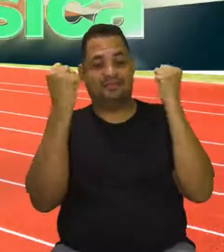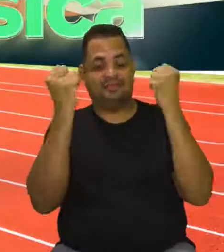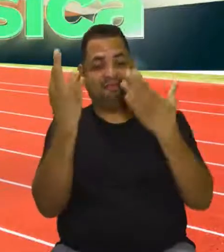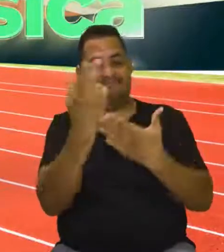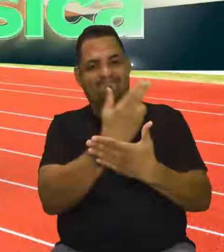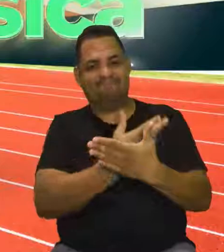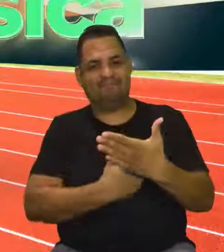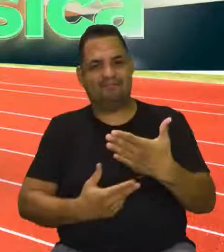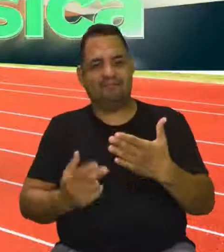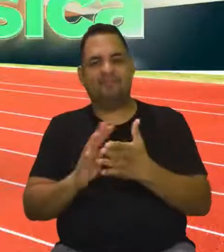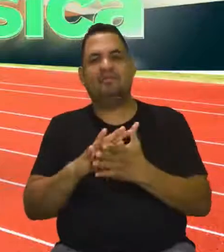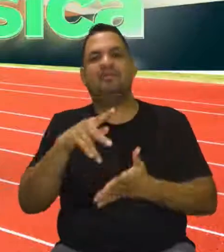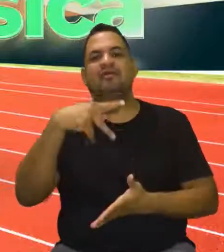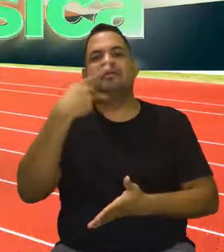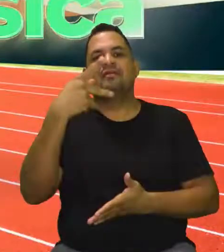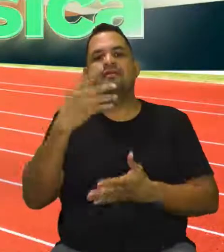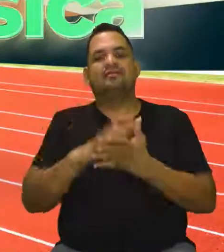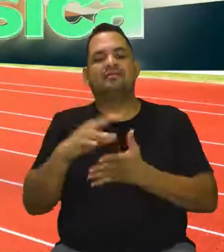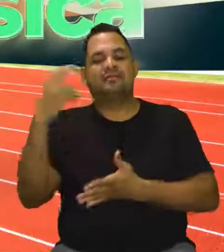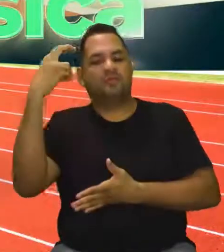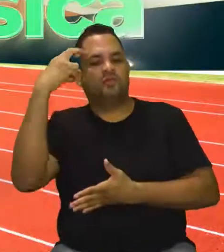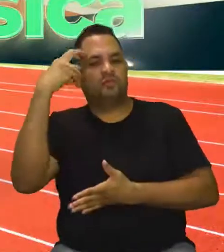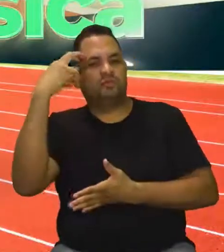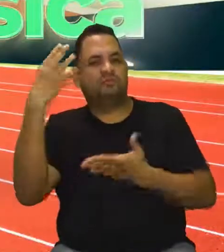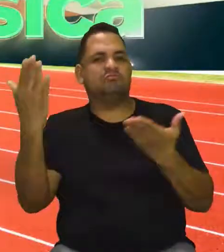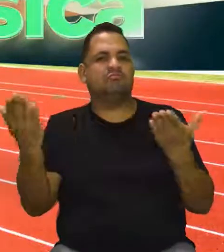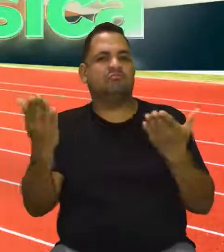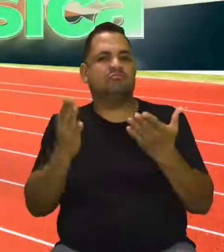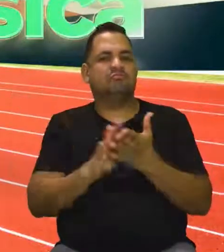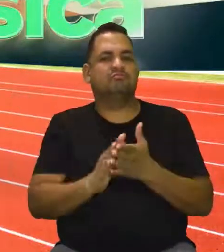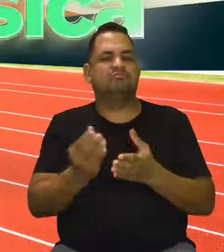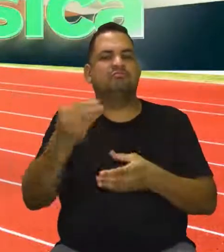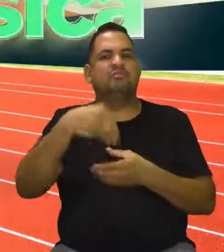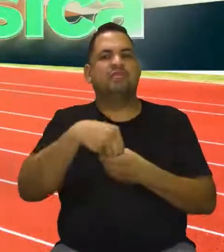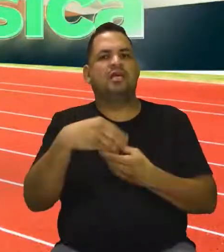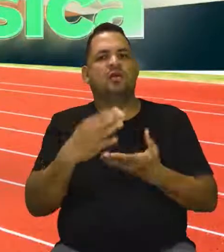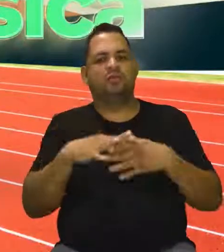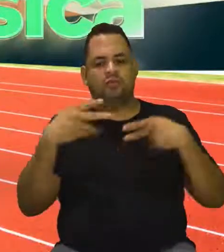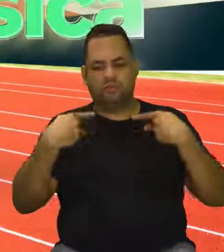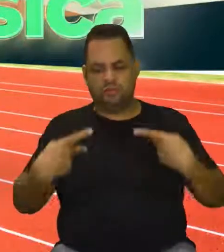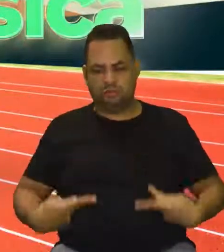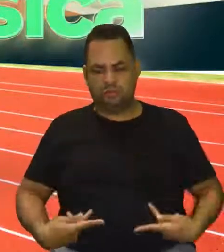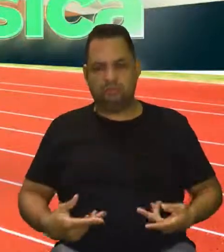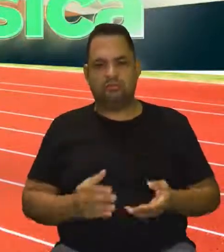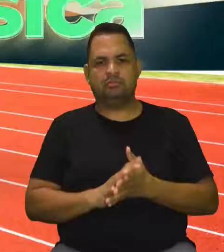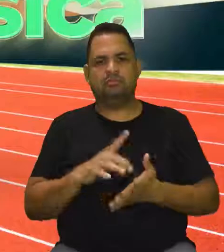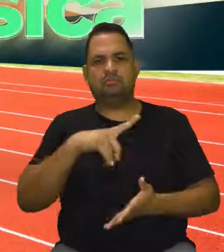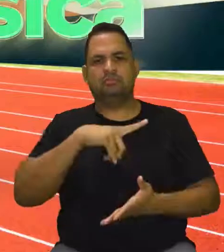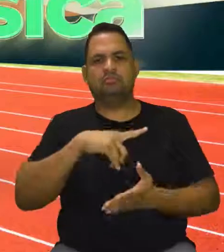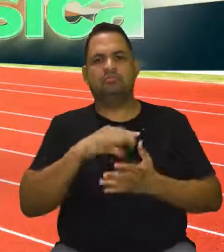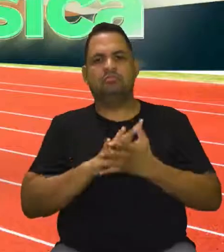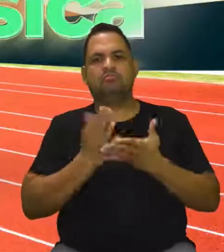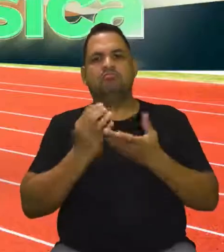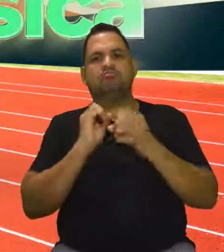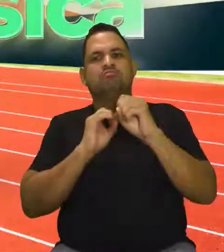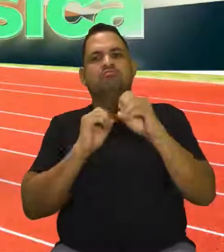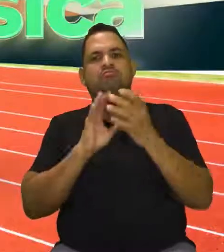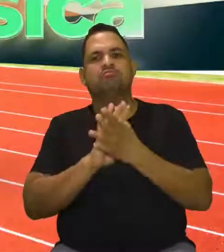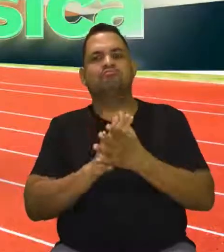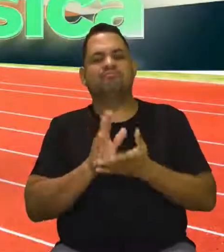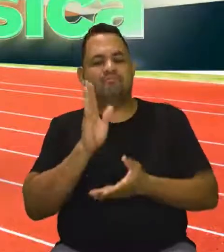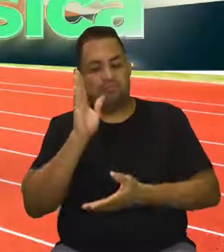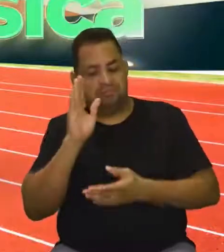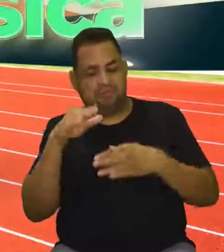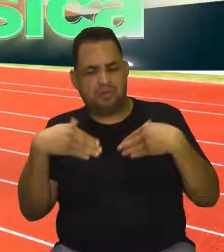ginástica, falando aí sobre a cultura, ginástica na cultura corporal. Então nós temos uma abordagem bem interessante